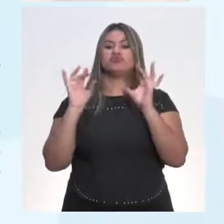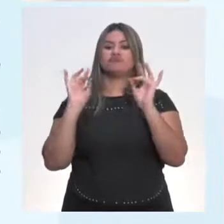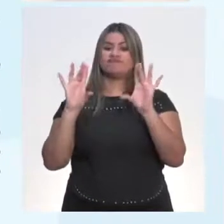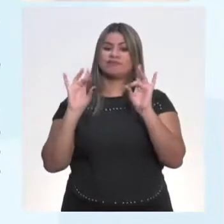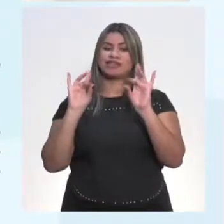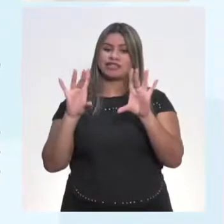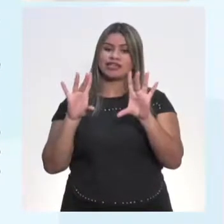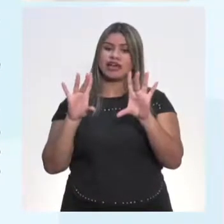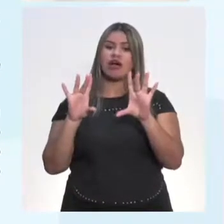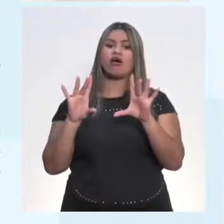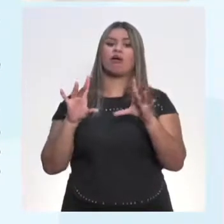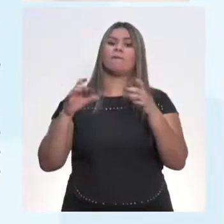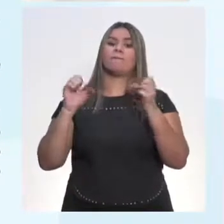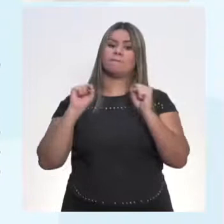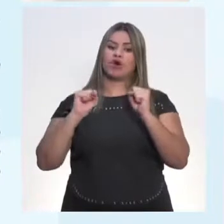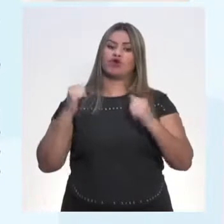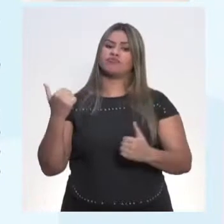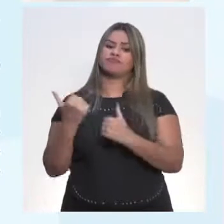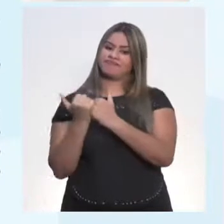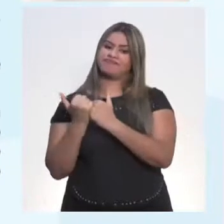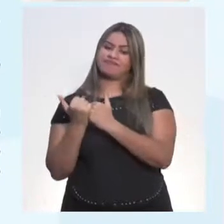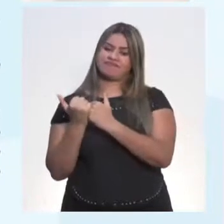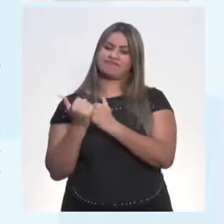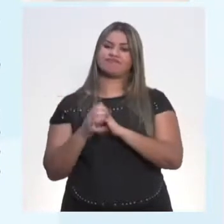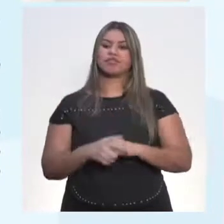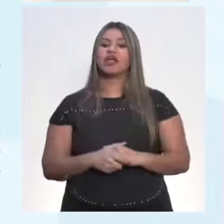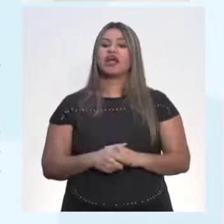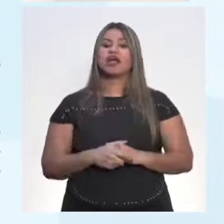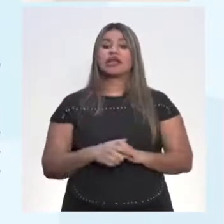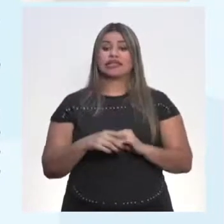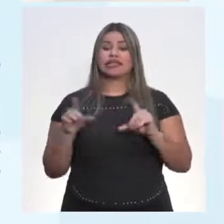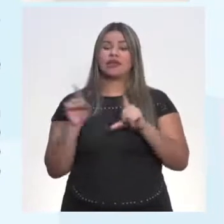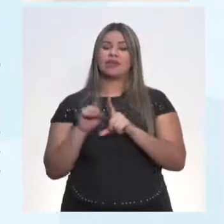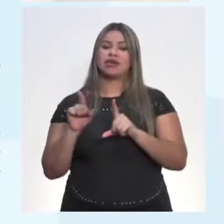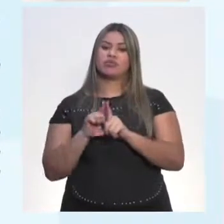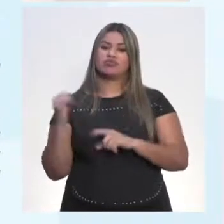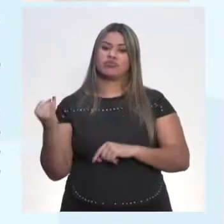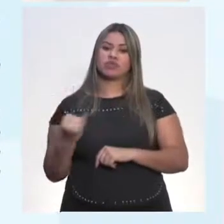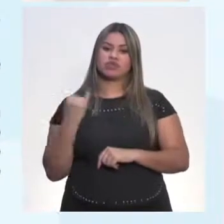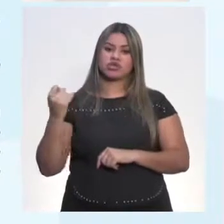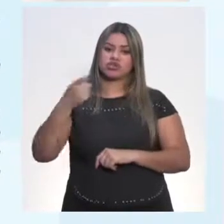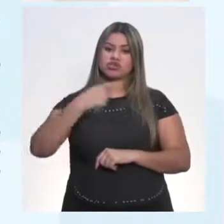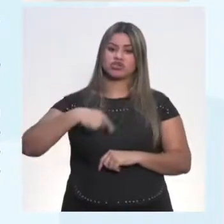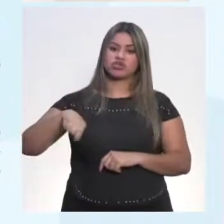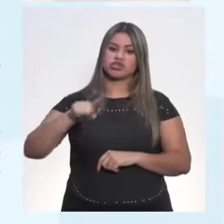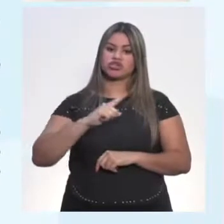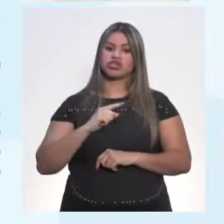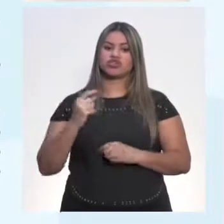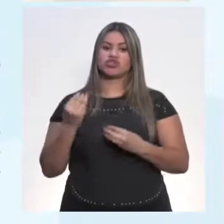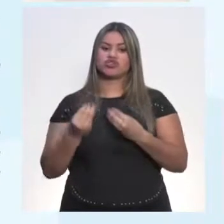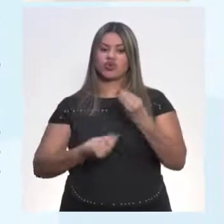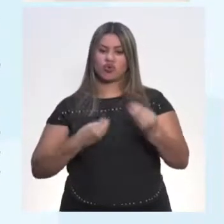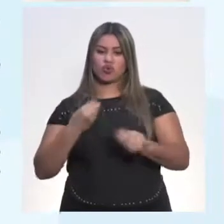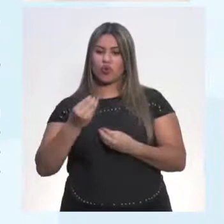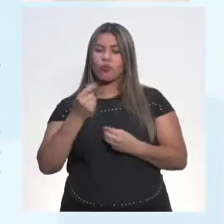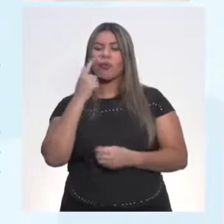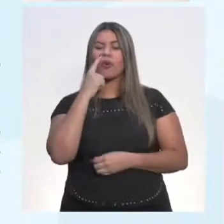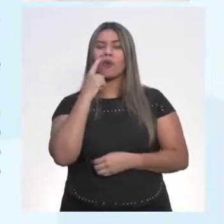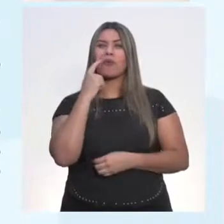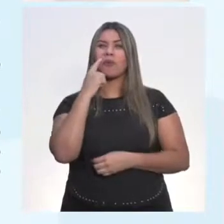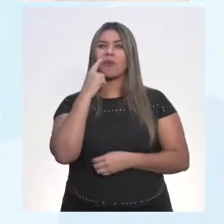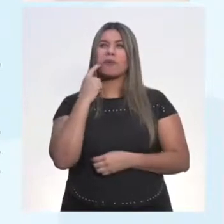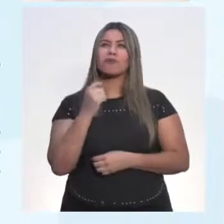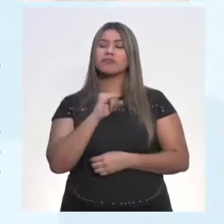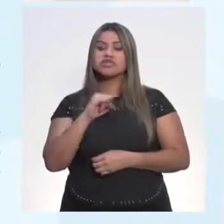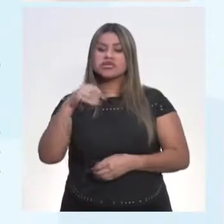seu direito político é profundamente importante é que a gente possa é caso não